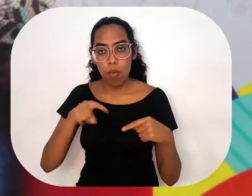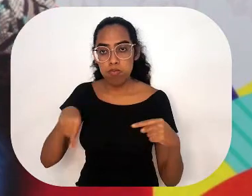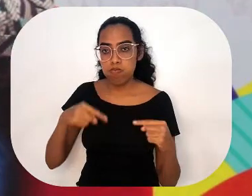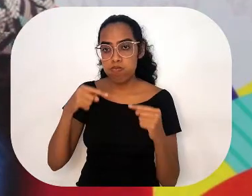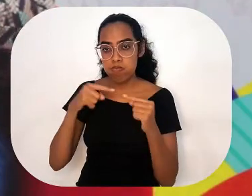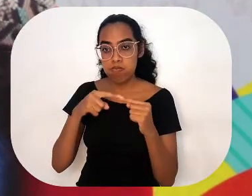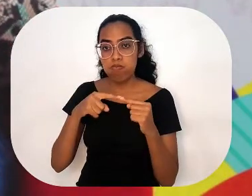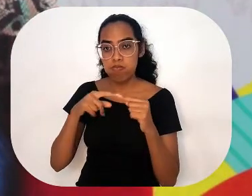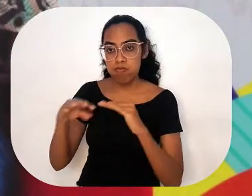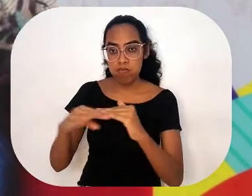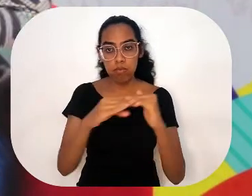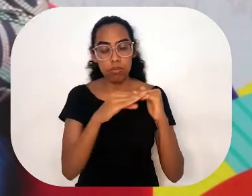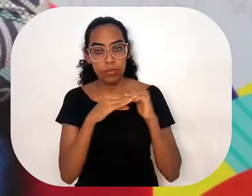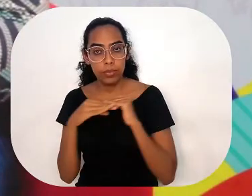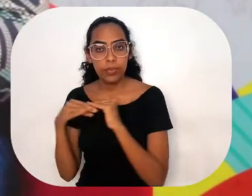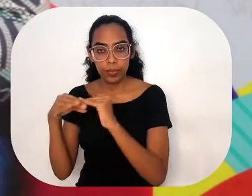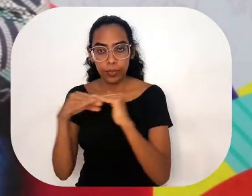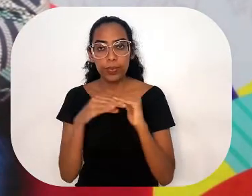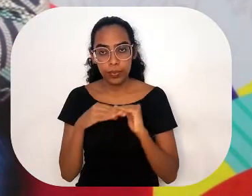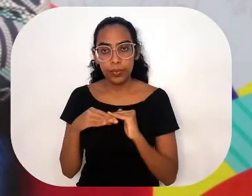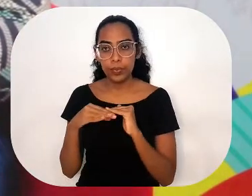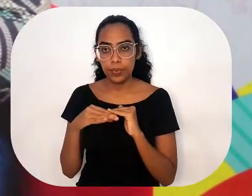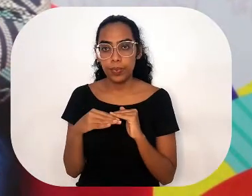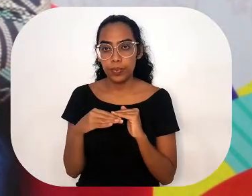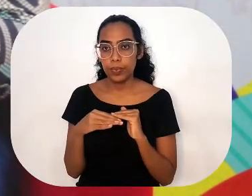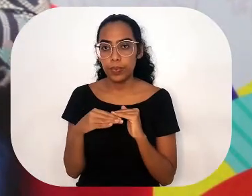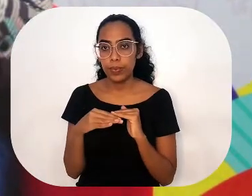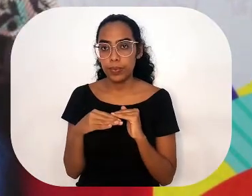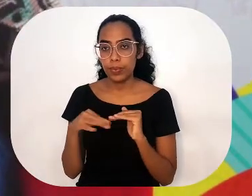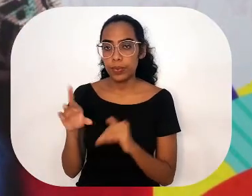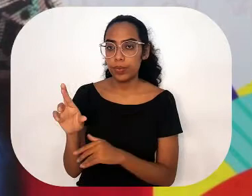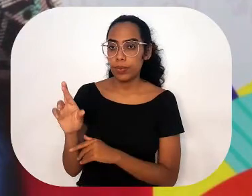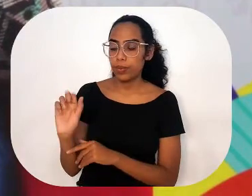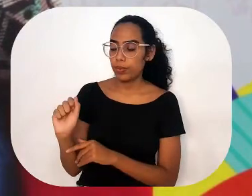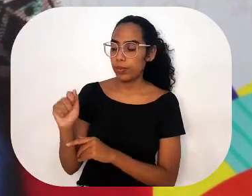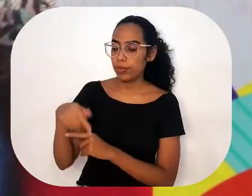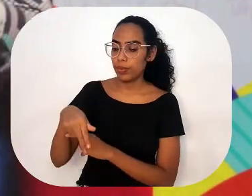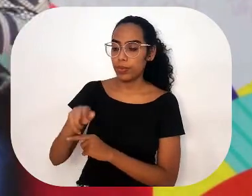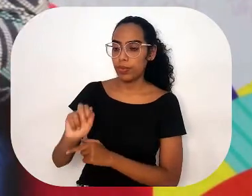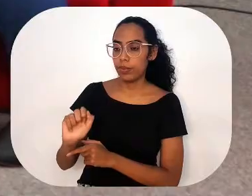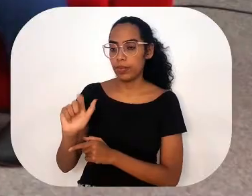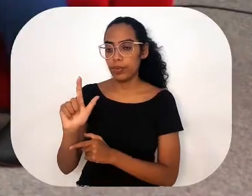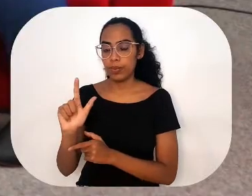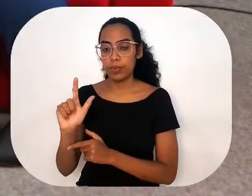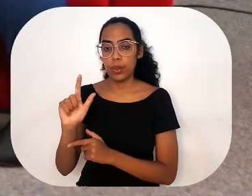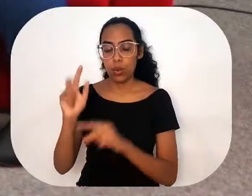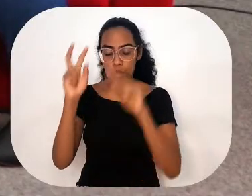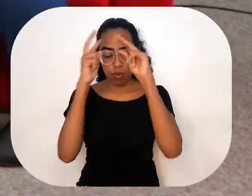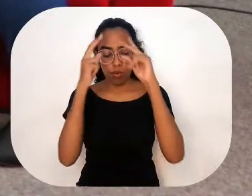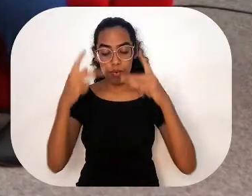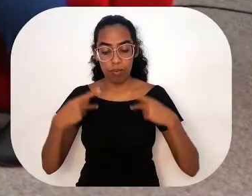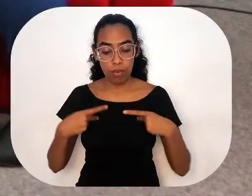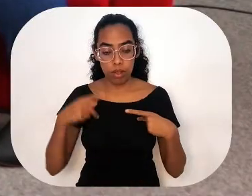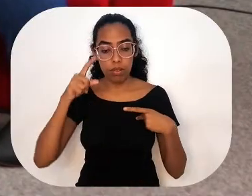trabalhos eles trazem essa dimensão Universal da obra da Raquel é essa dimensão da condição humana dos